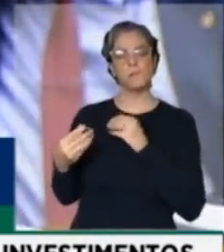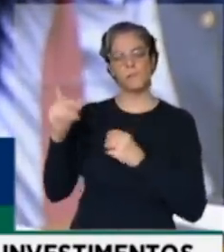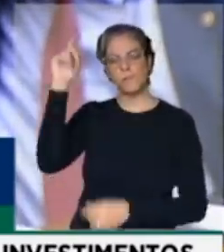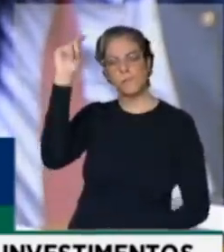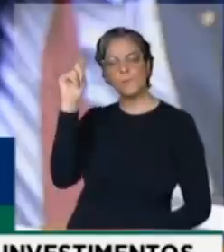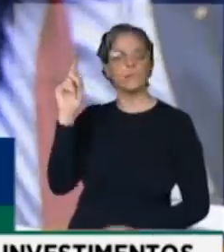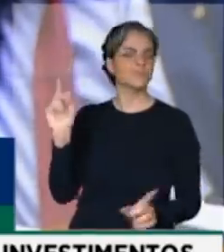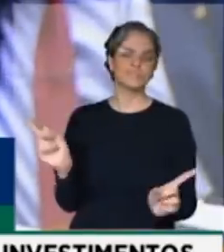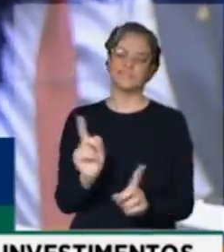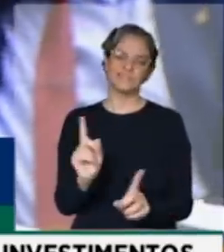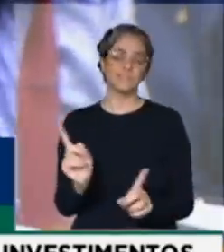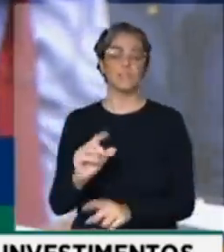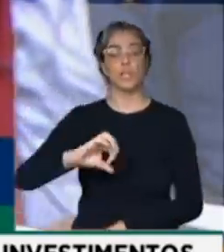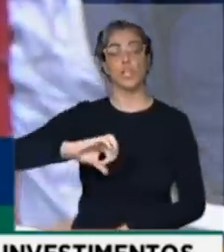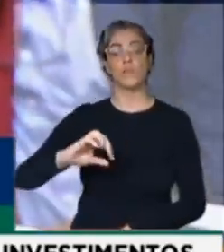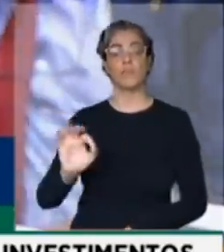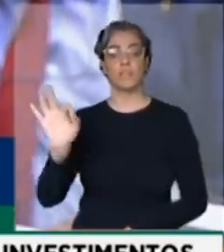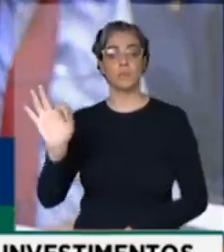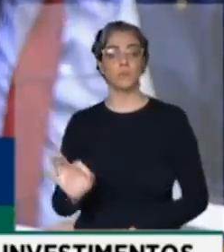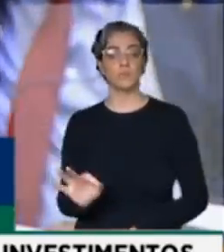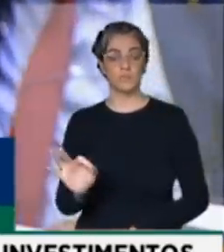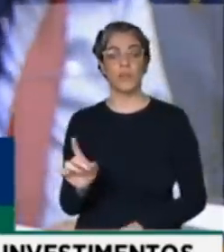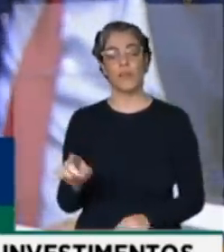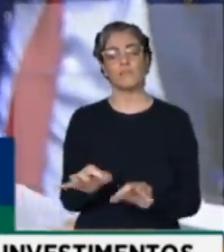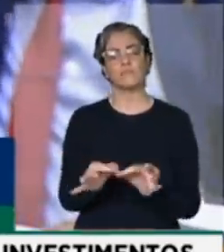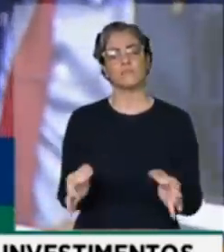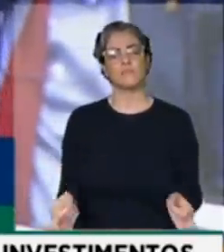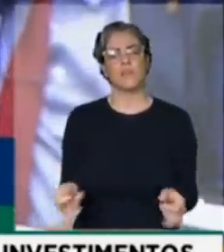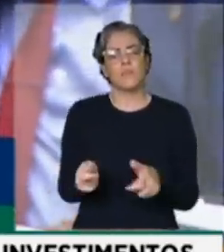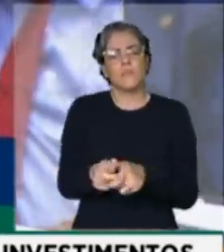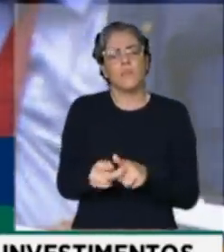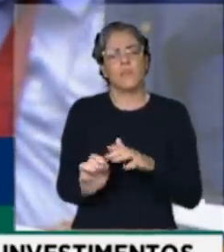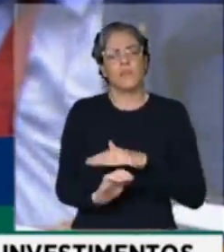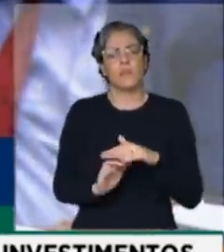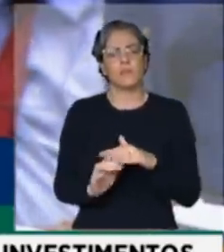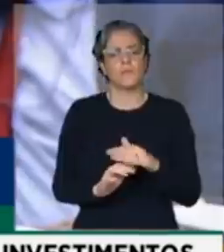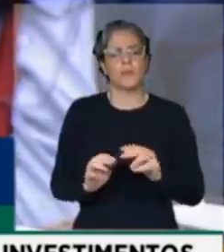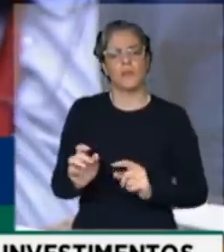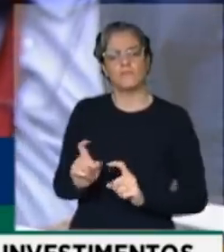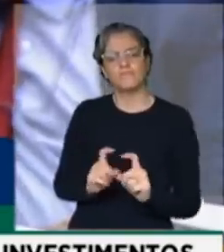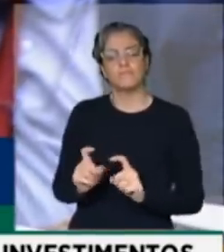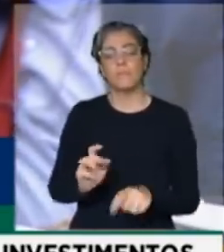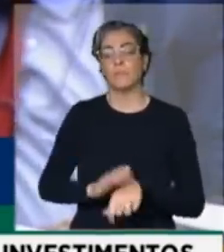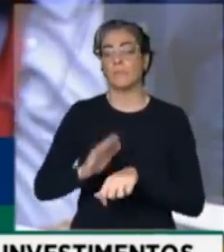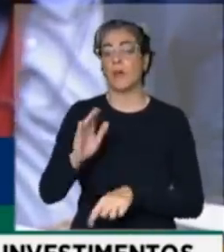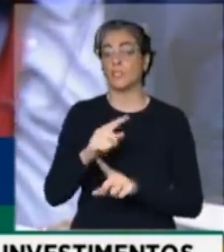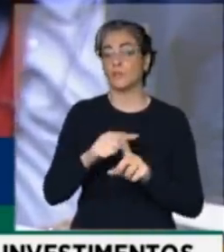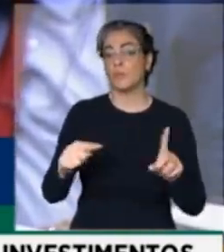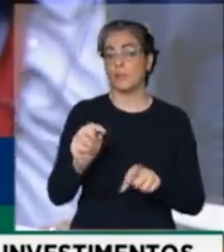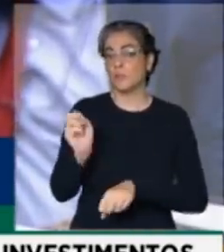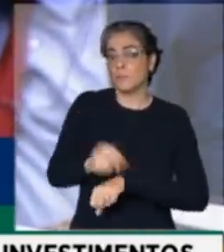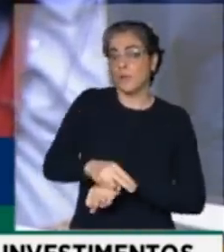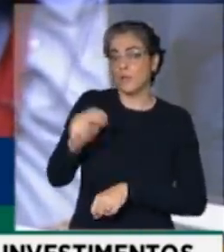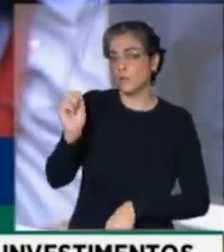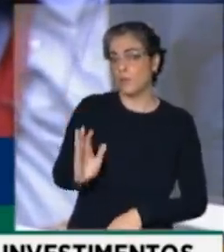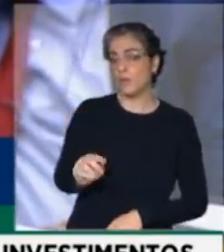dos empresários brasileiros são micro e pequenos empresários, que são os responsáveis pela geração de mais da metade dos empregos do